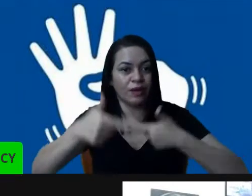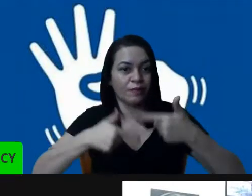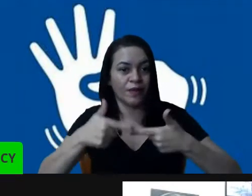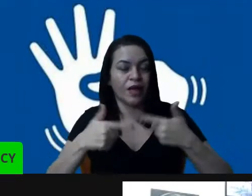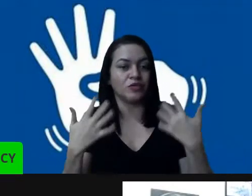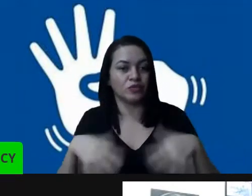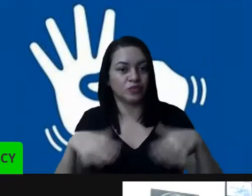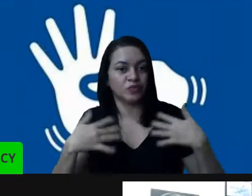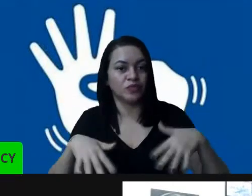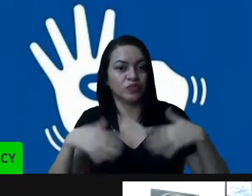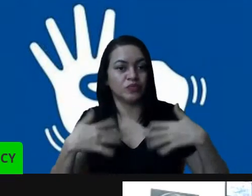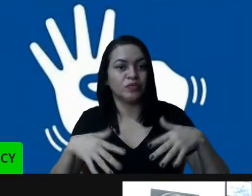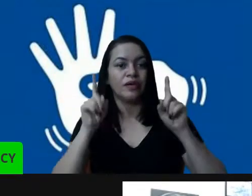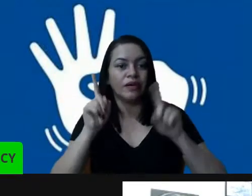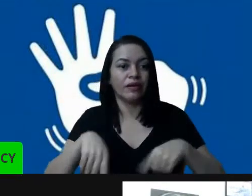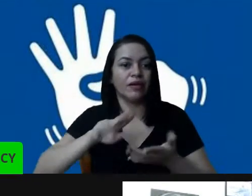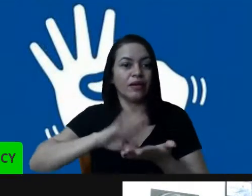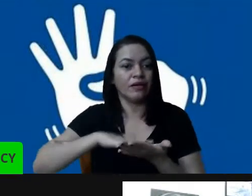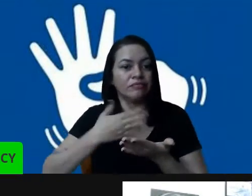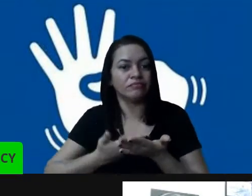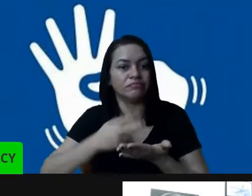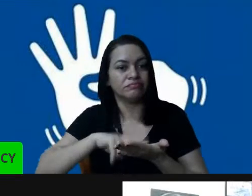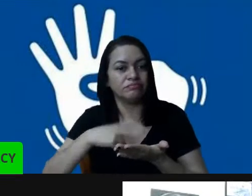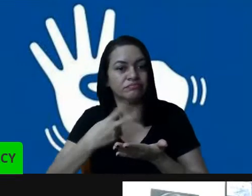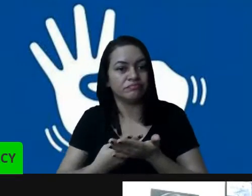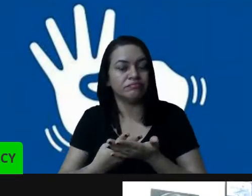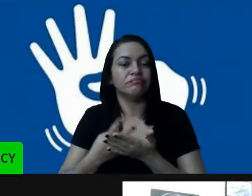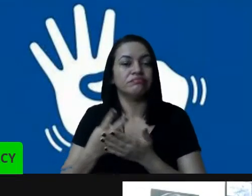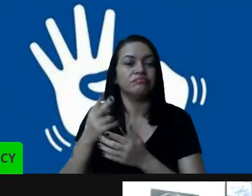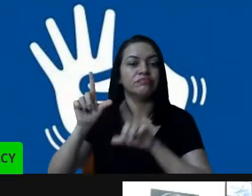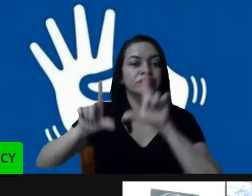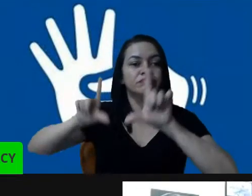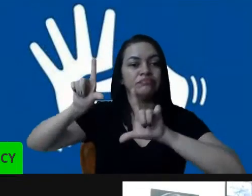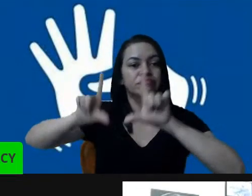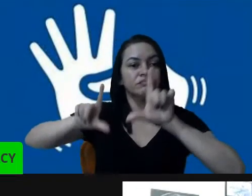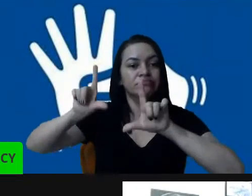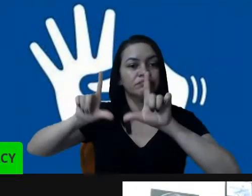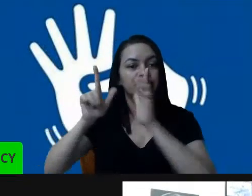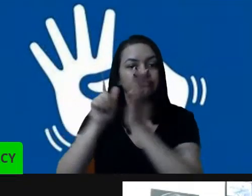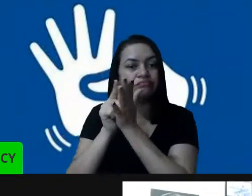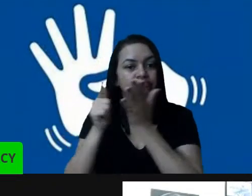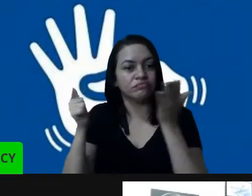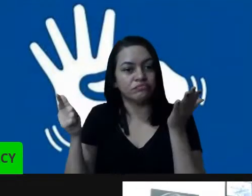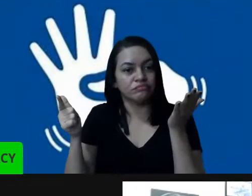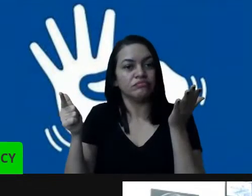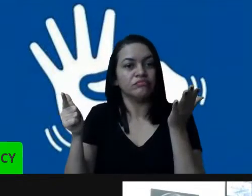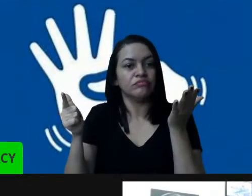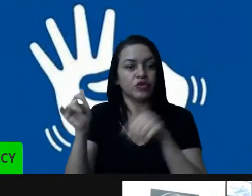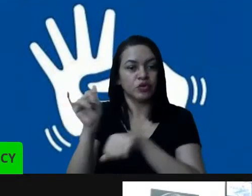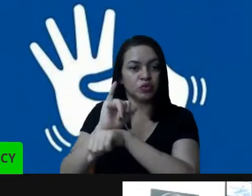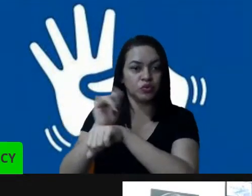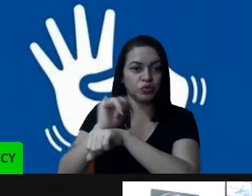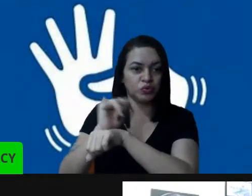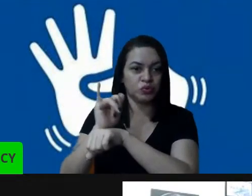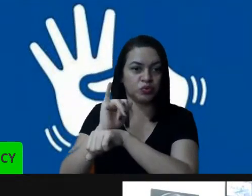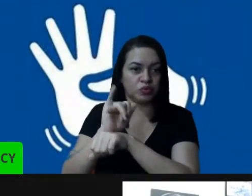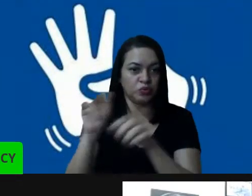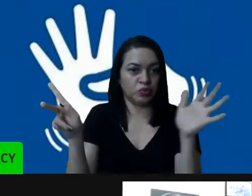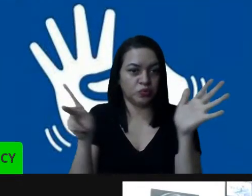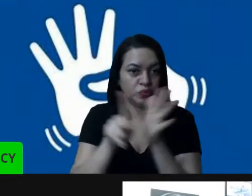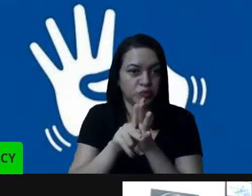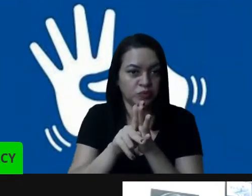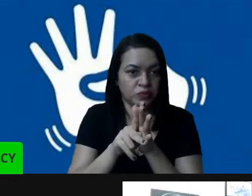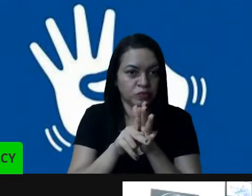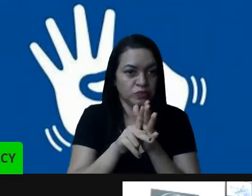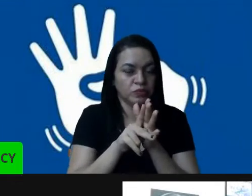a transmissão da TV, no canal do YouTube deles, inclusive.